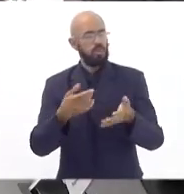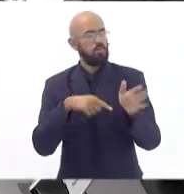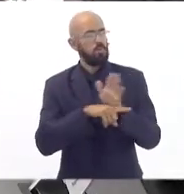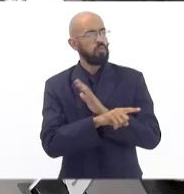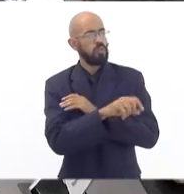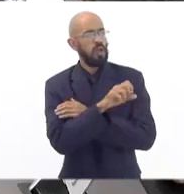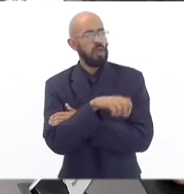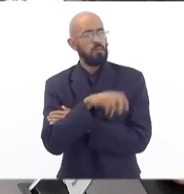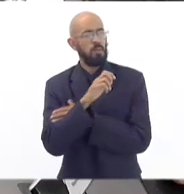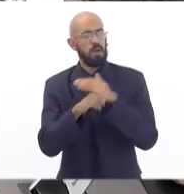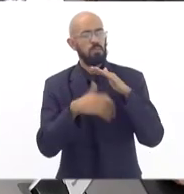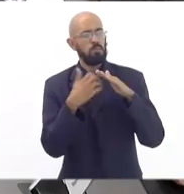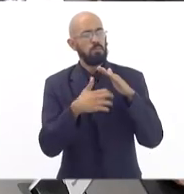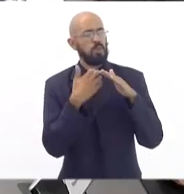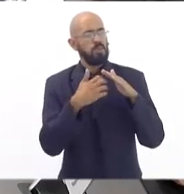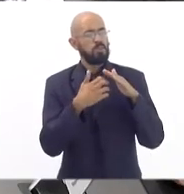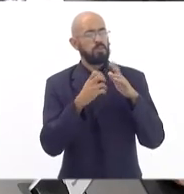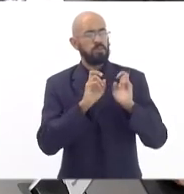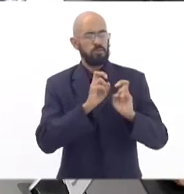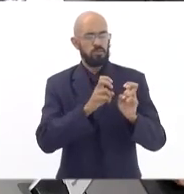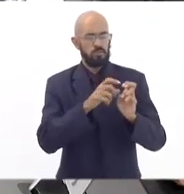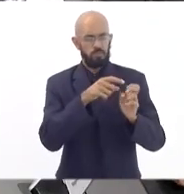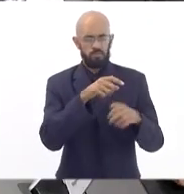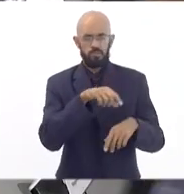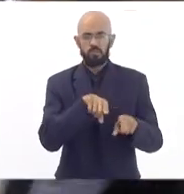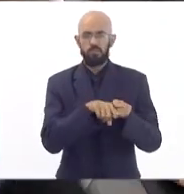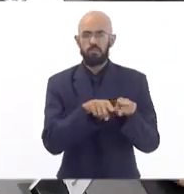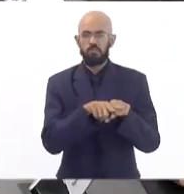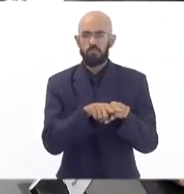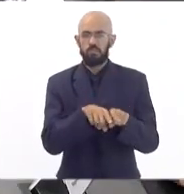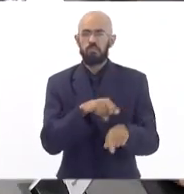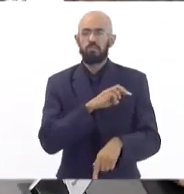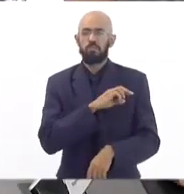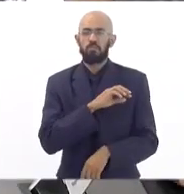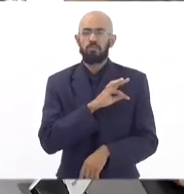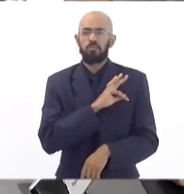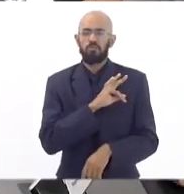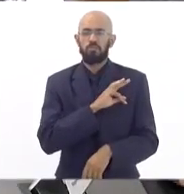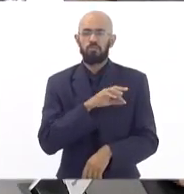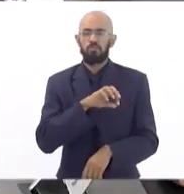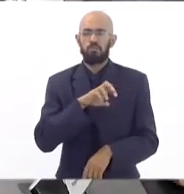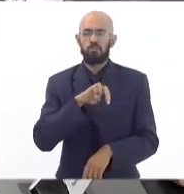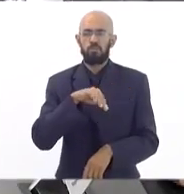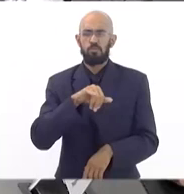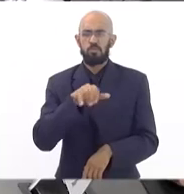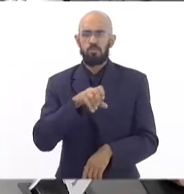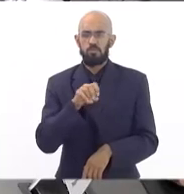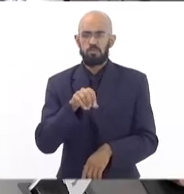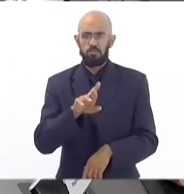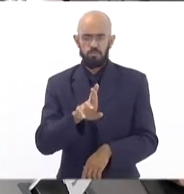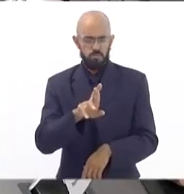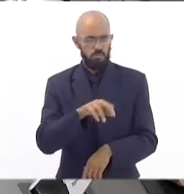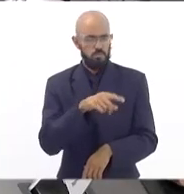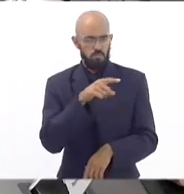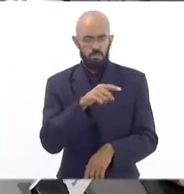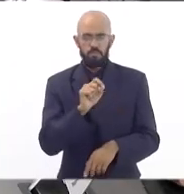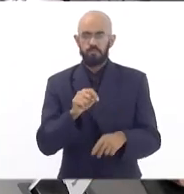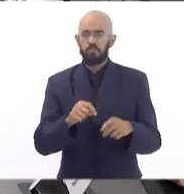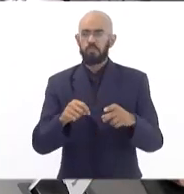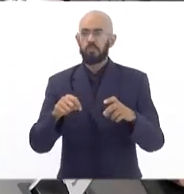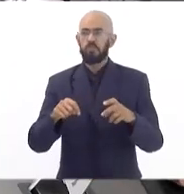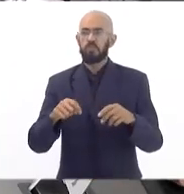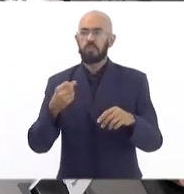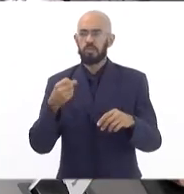SuperVia e o major é o Major o sensa é o seguinte é levado em conta itens